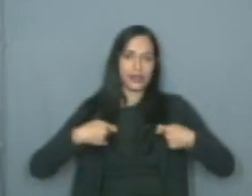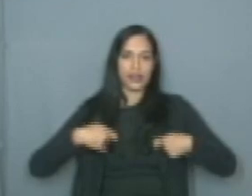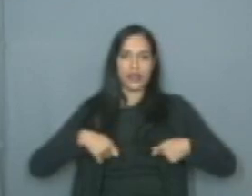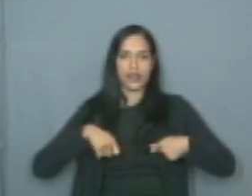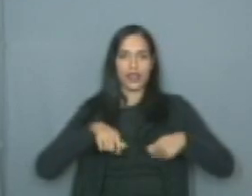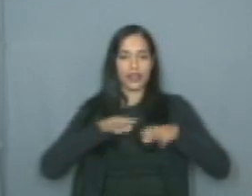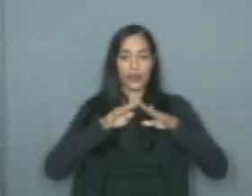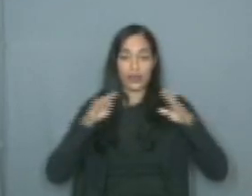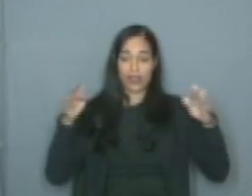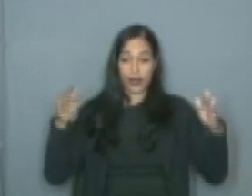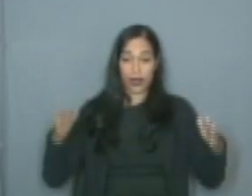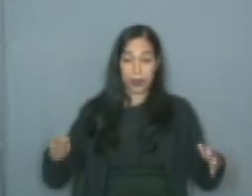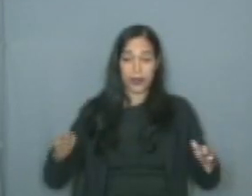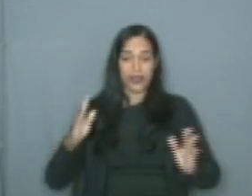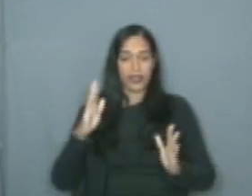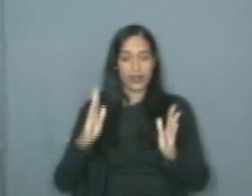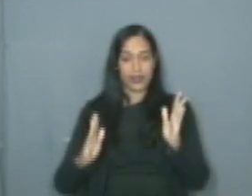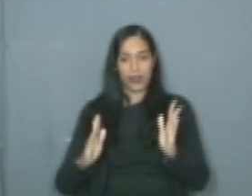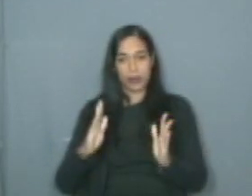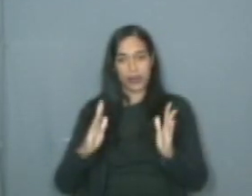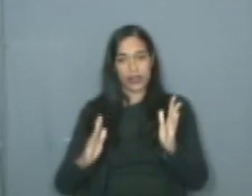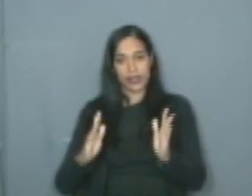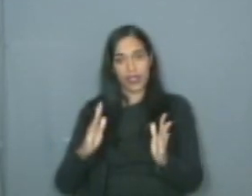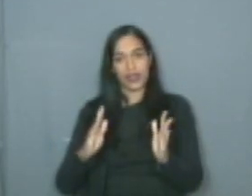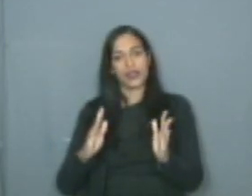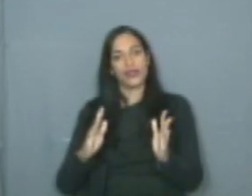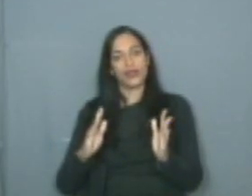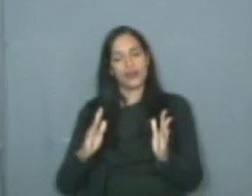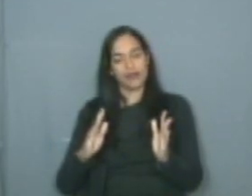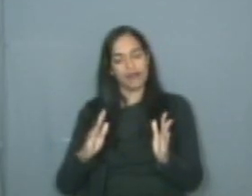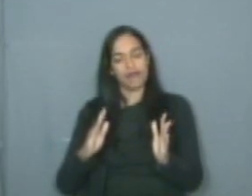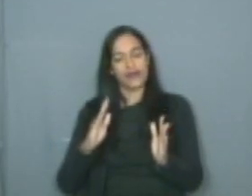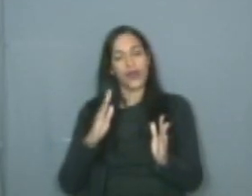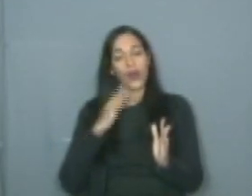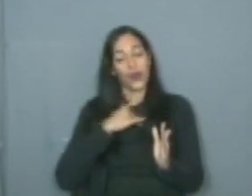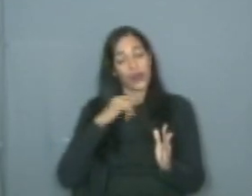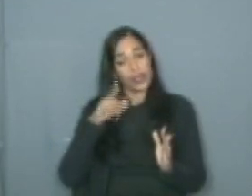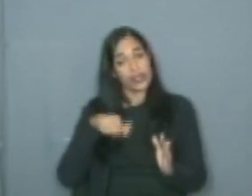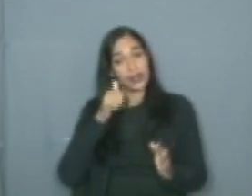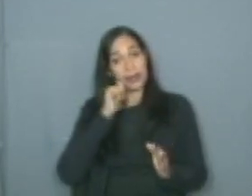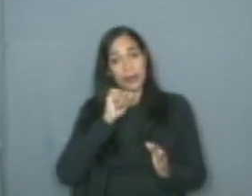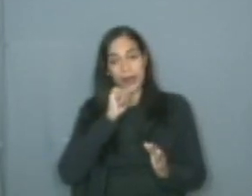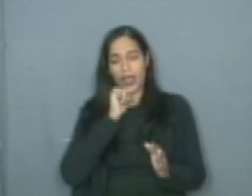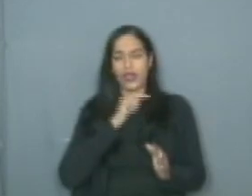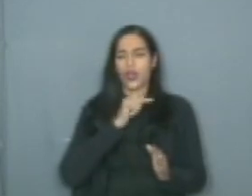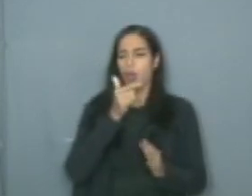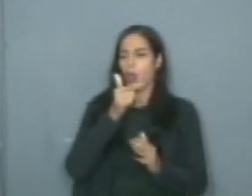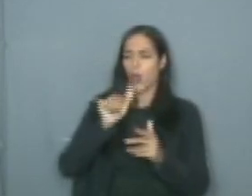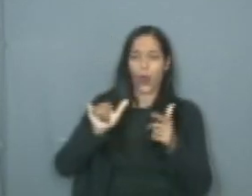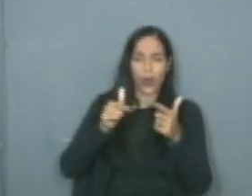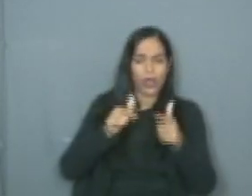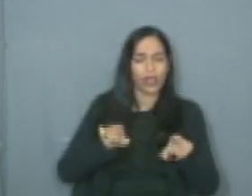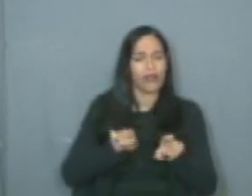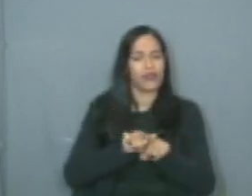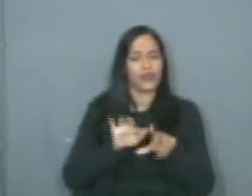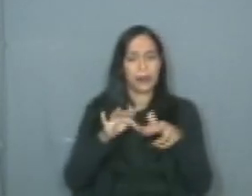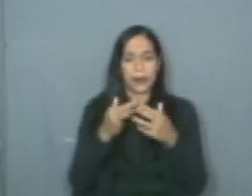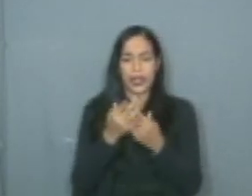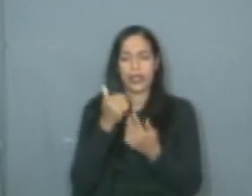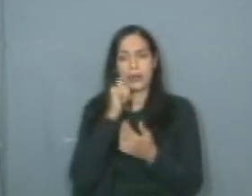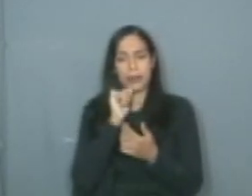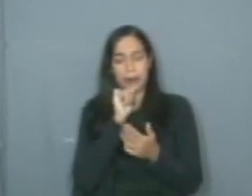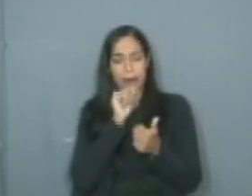seu gabinete, o seu mandato ouviu essa mãe, mas o meu mandato já ouviu também outras mães que são